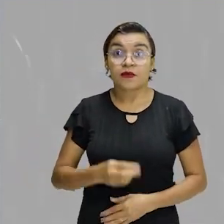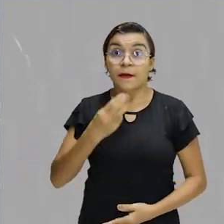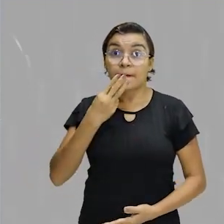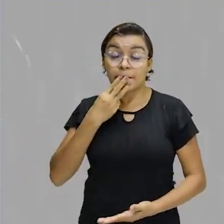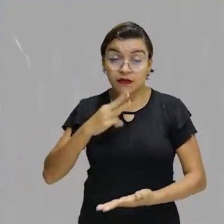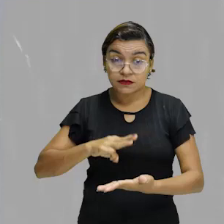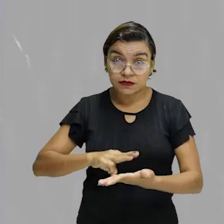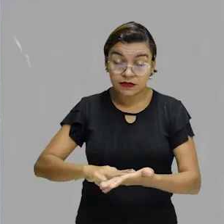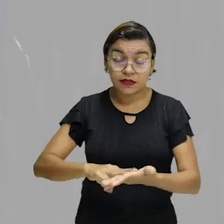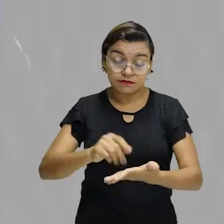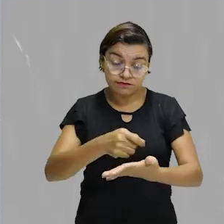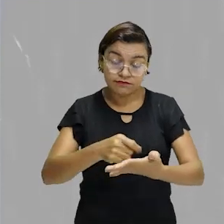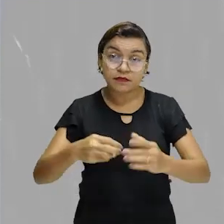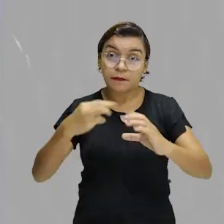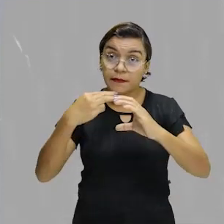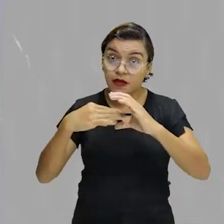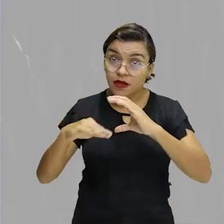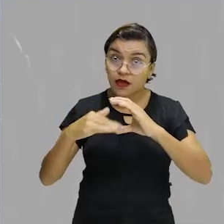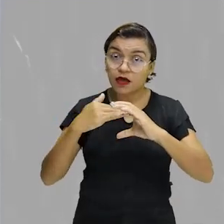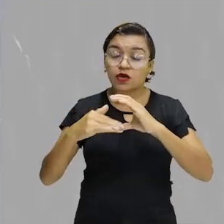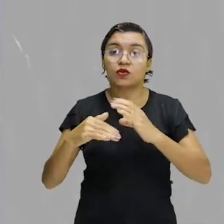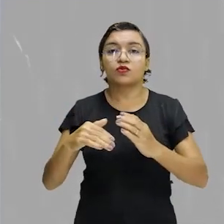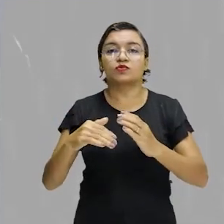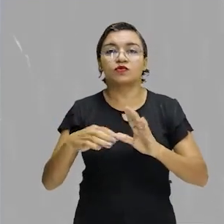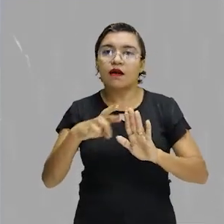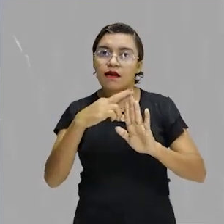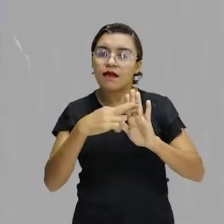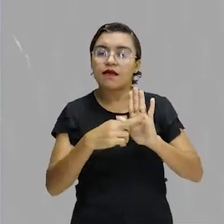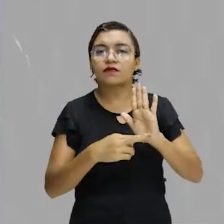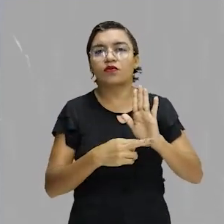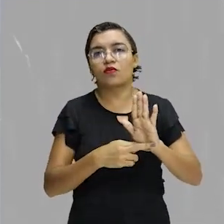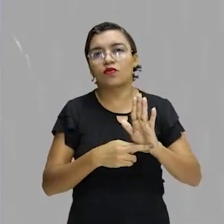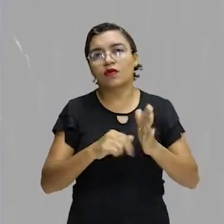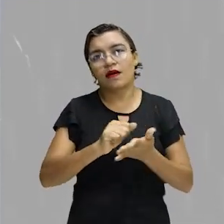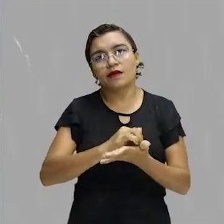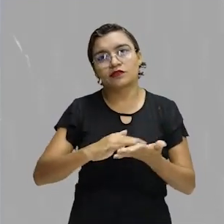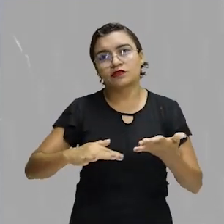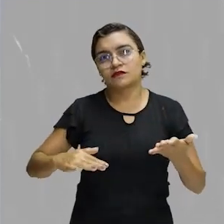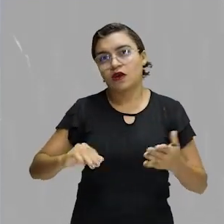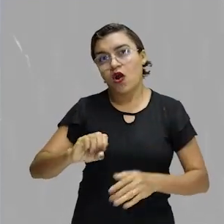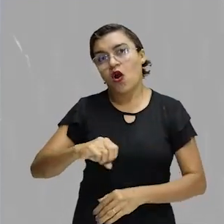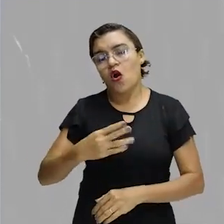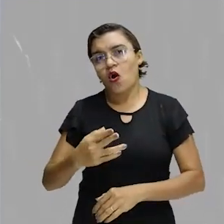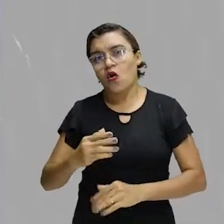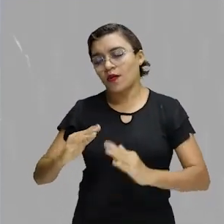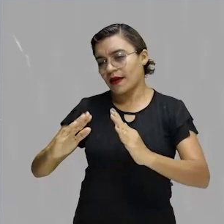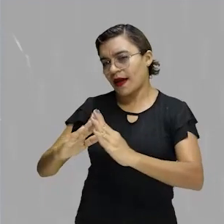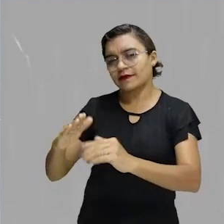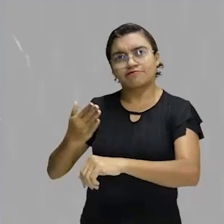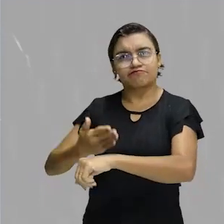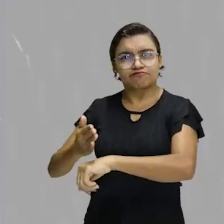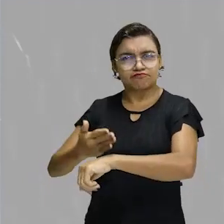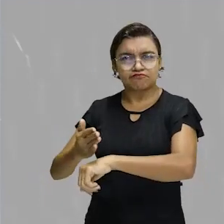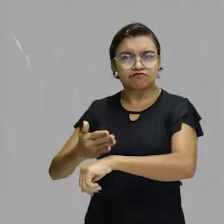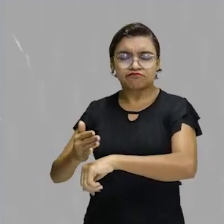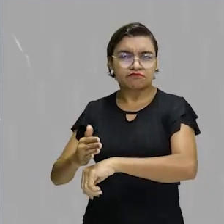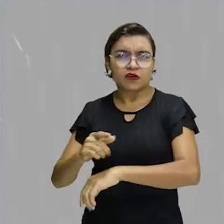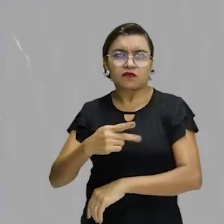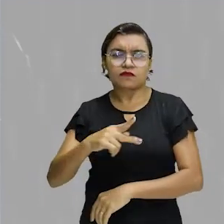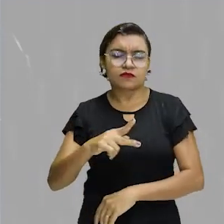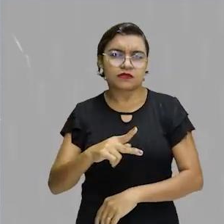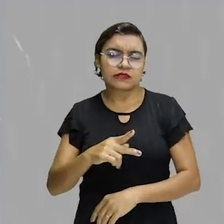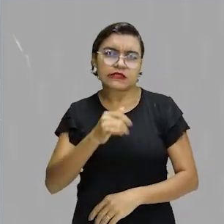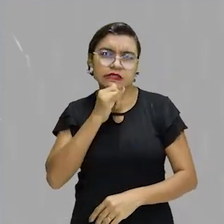mensagens, e-mails, relatórios, as atividades ou as tarefas de casa, por exemplo, as produções textuais que você já deve